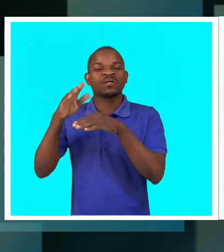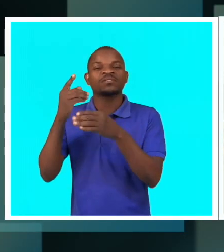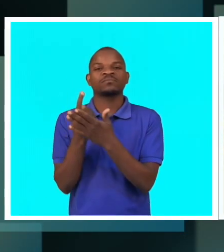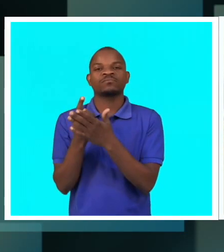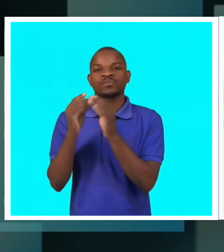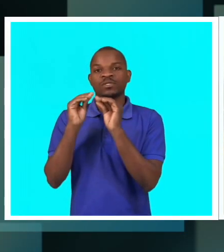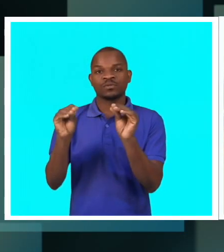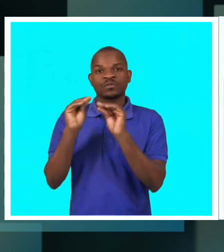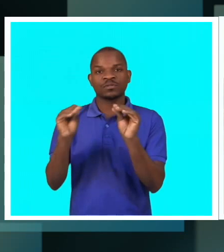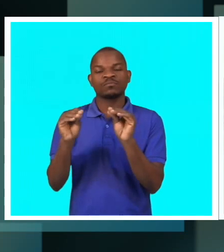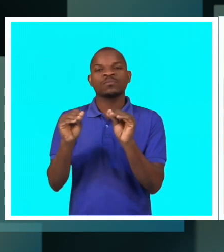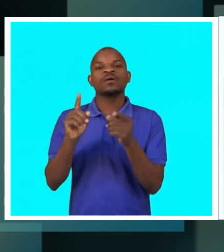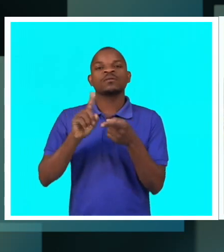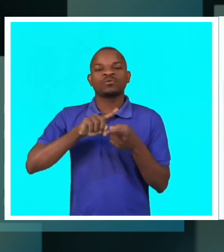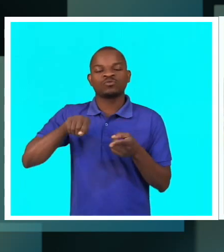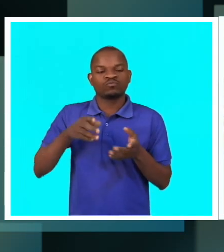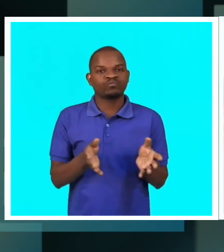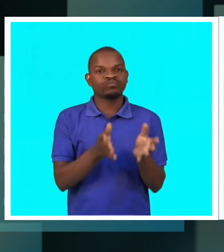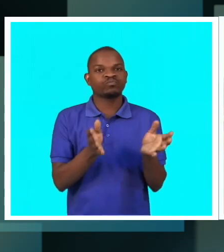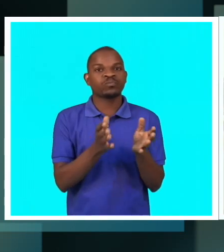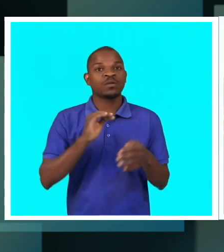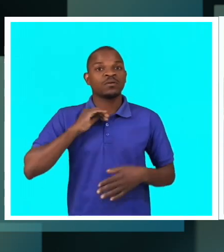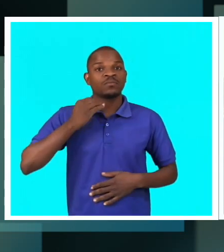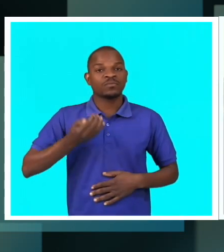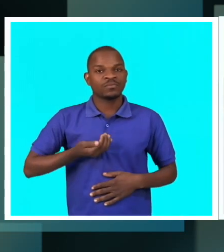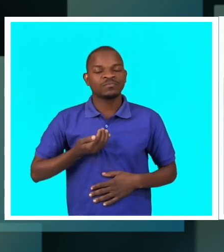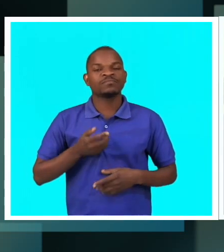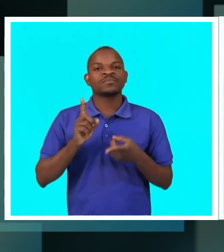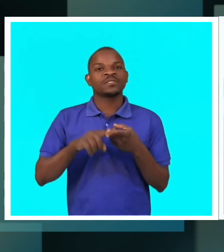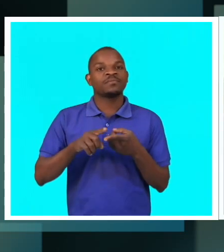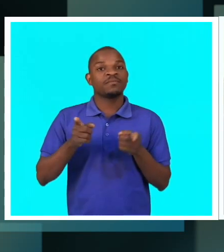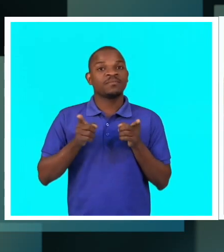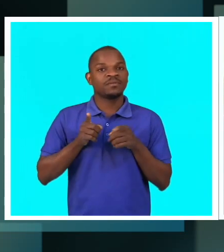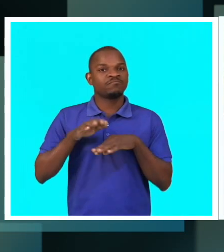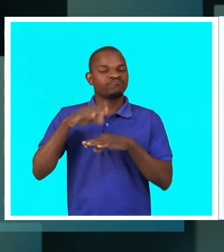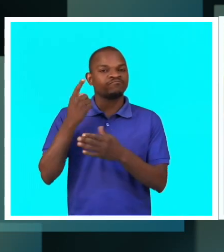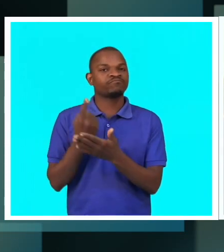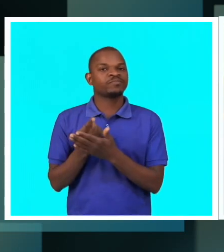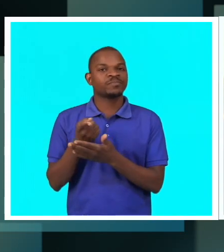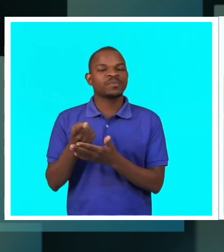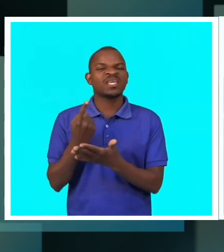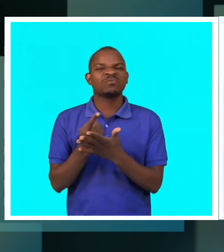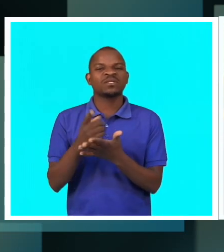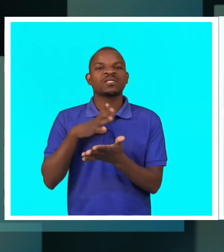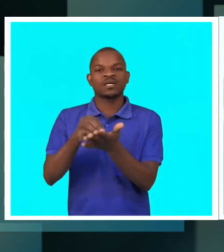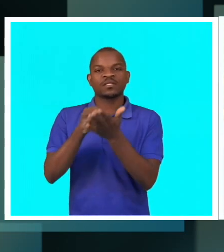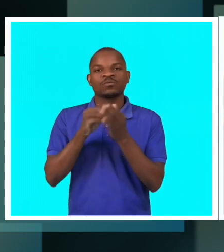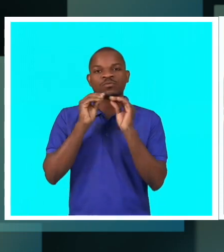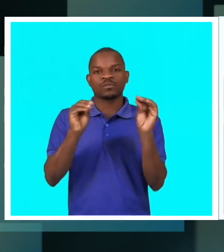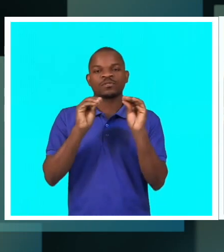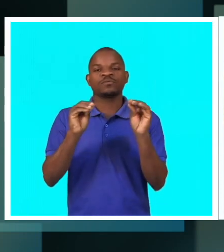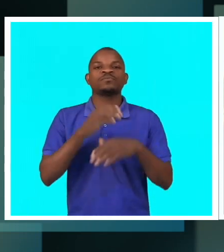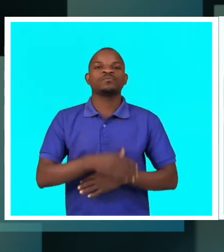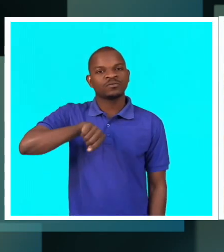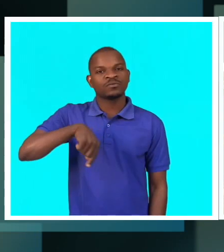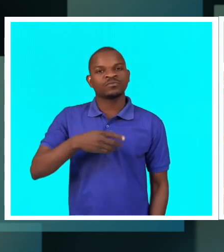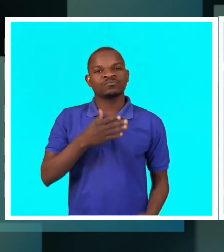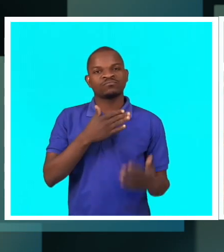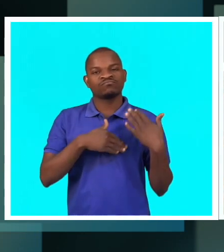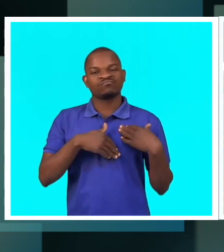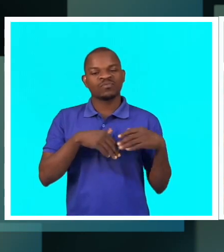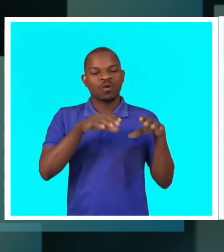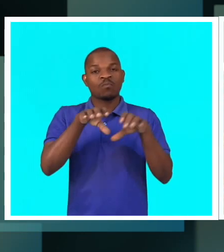enfoque é a educação. Temos estado a encorajar que a mulher, a rapariga, principalmente, tenha acesso à educação.